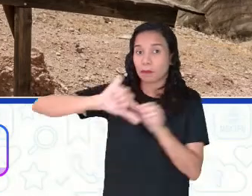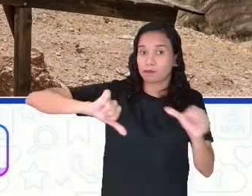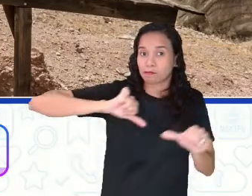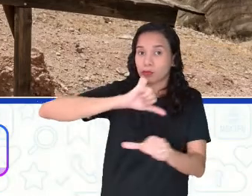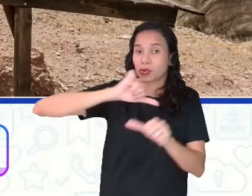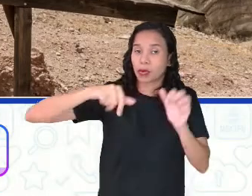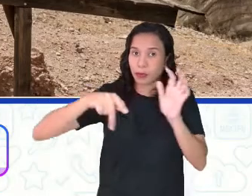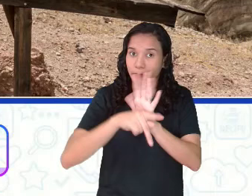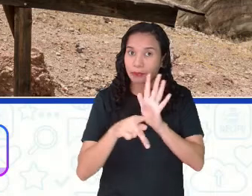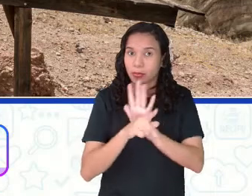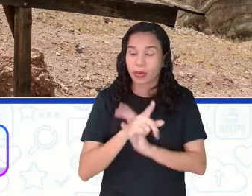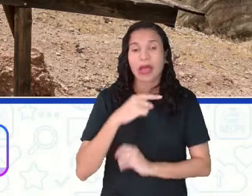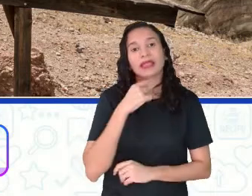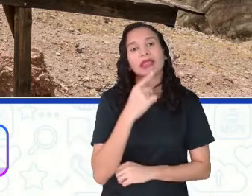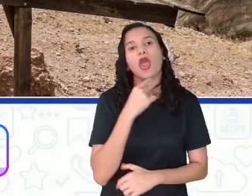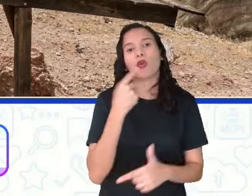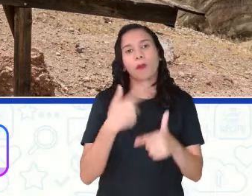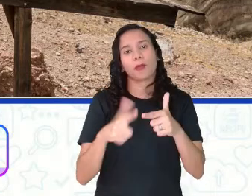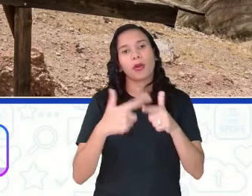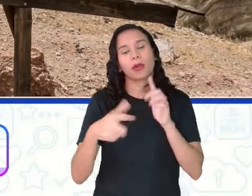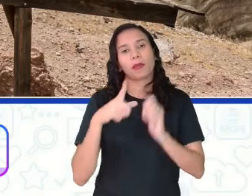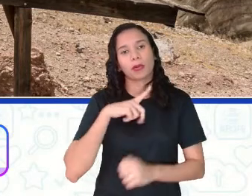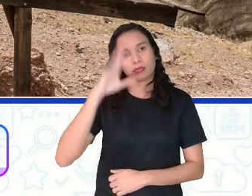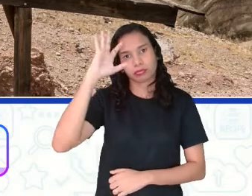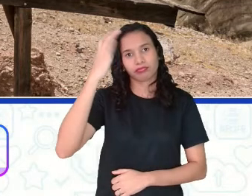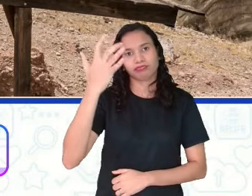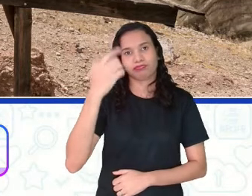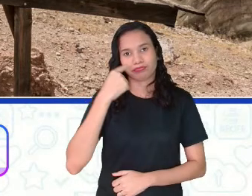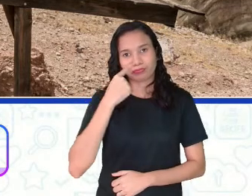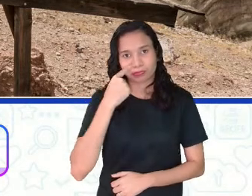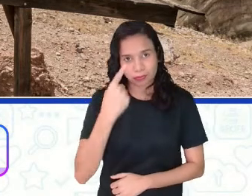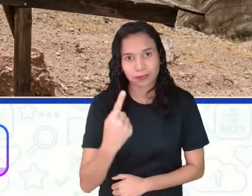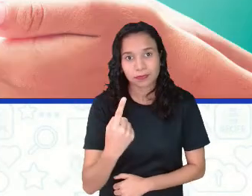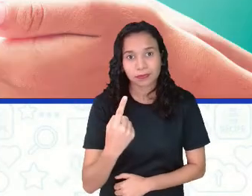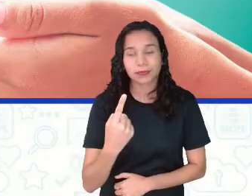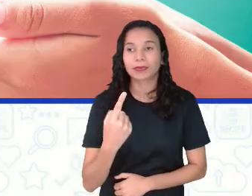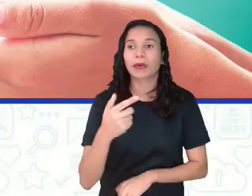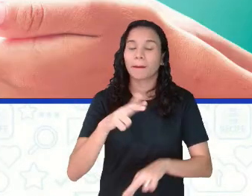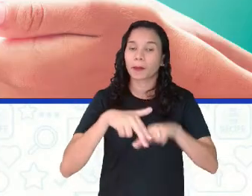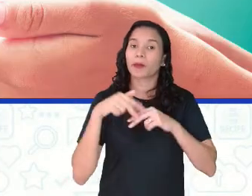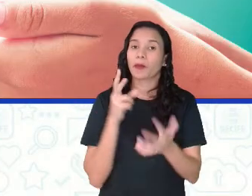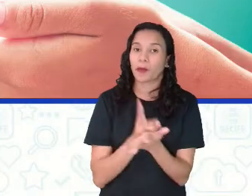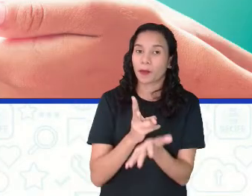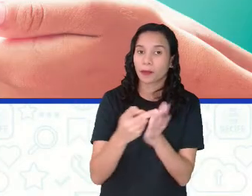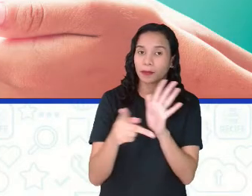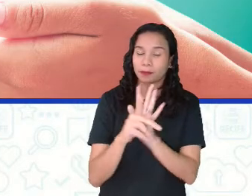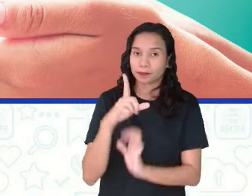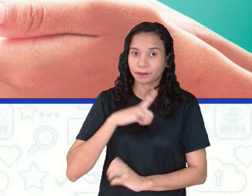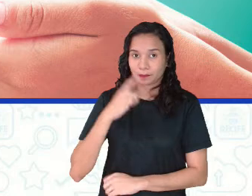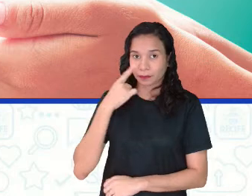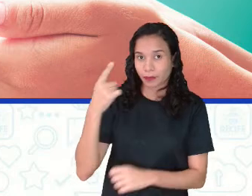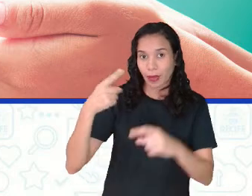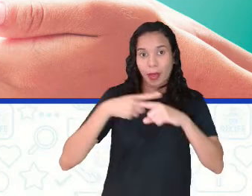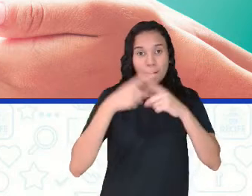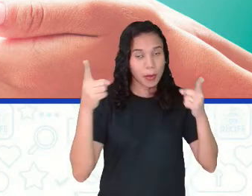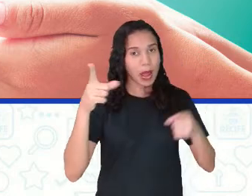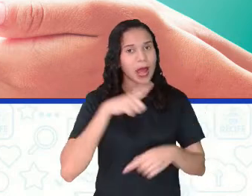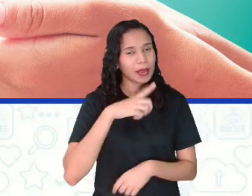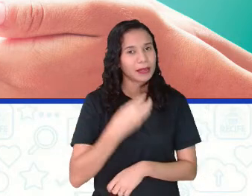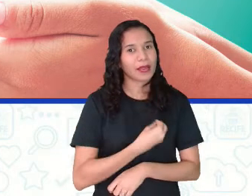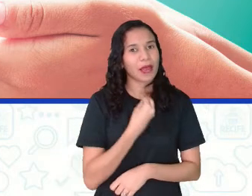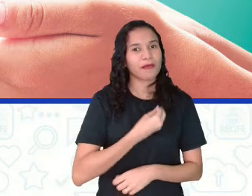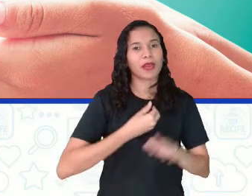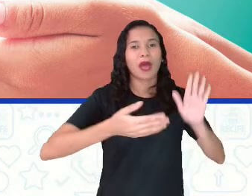mudanças, né, nenhum problema ambiental vai ser resolvido, tá? Então, continuando aqui, ó, mas existe